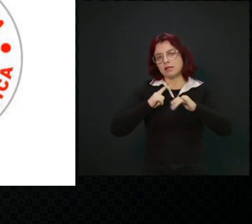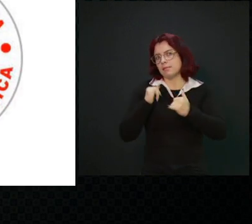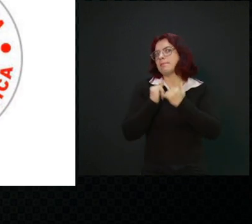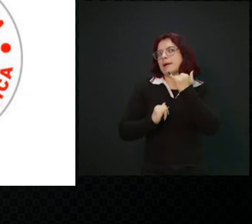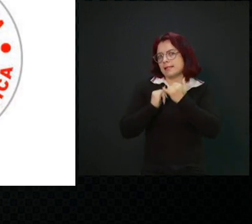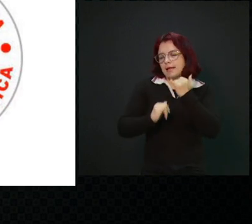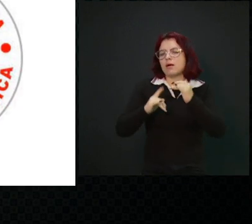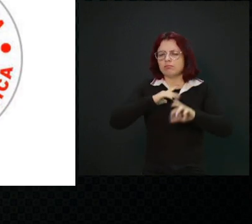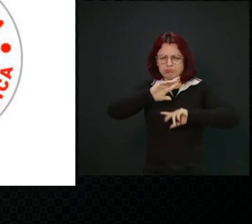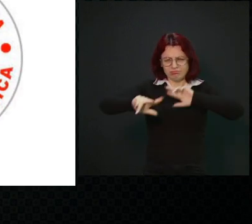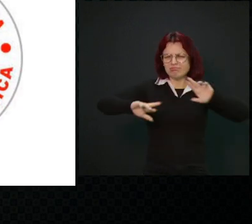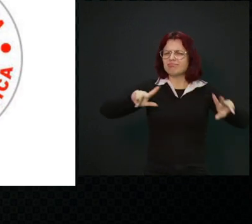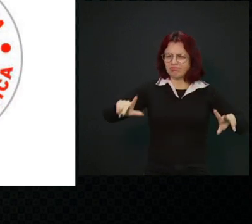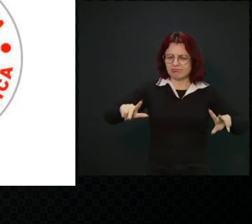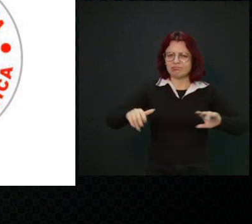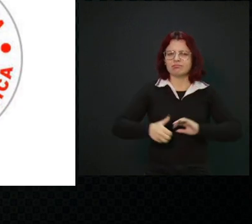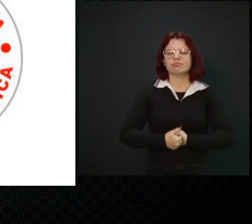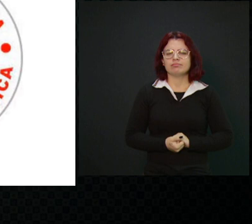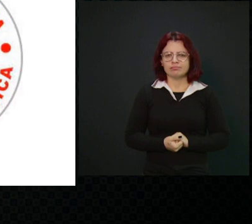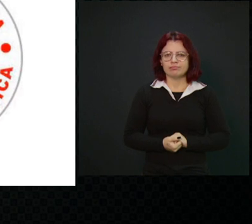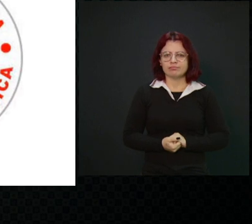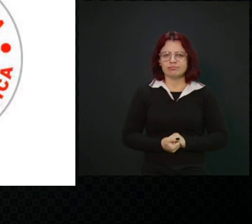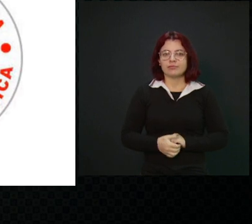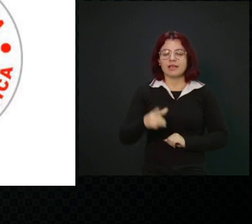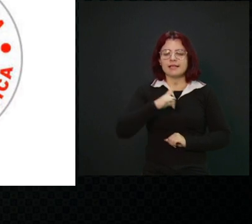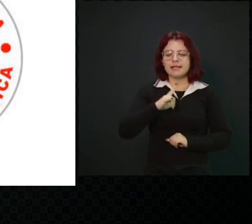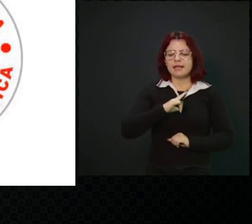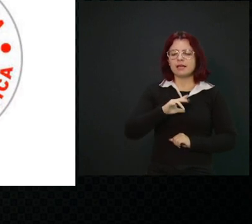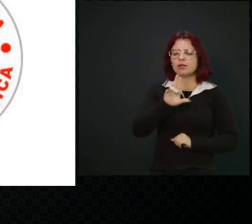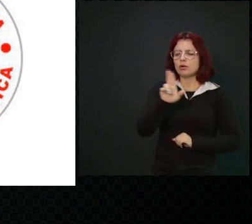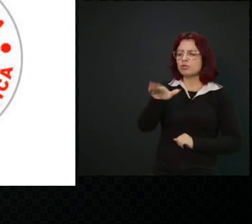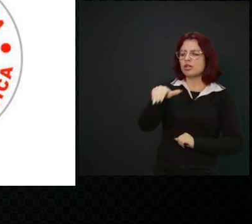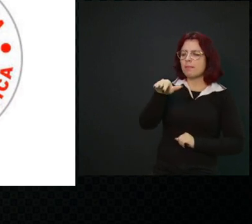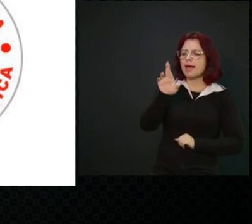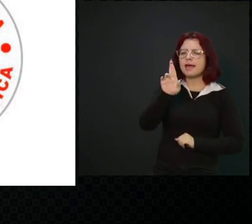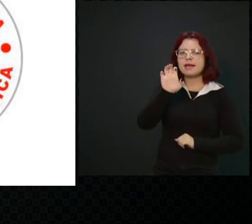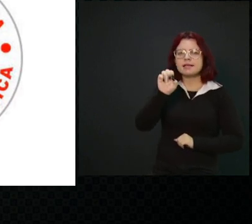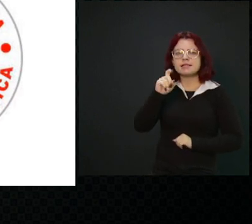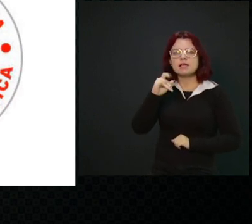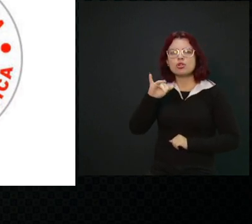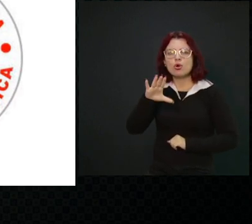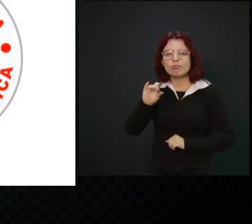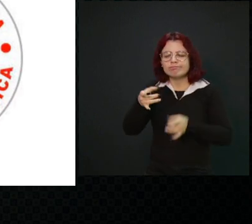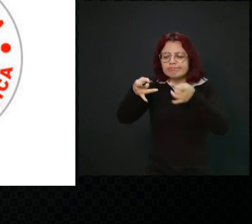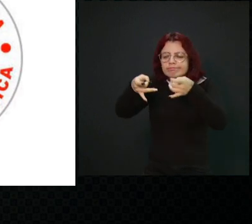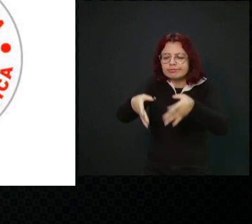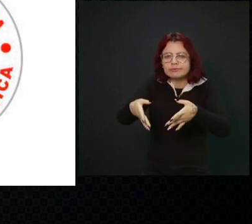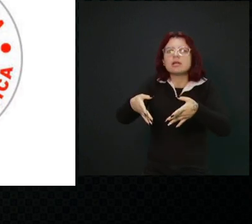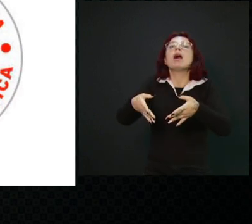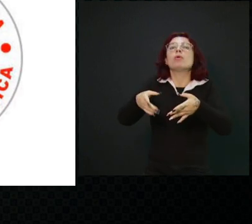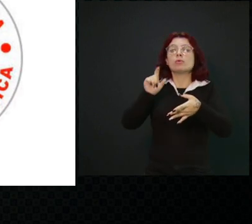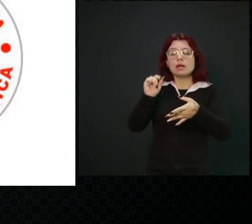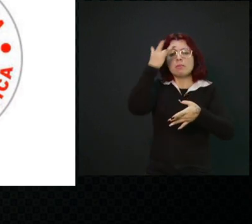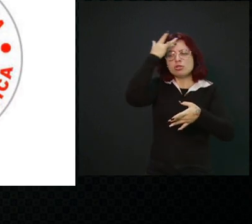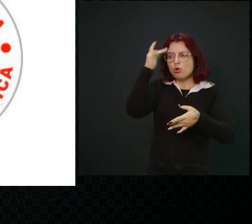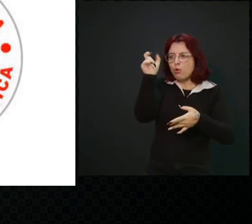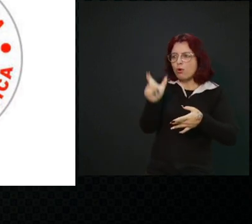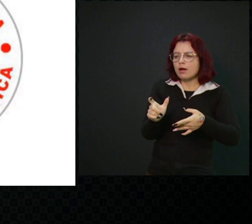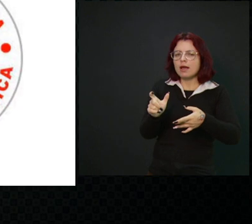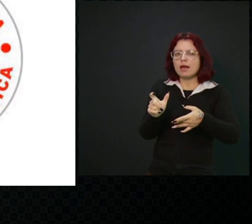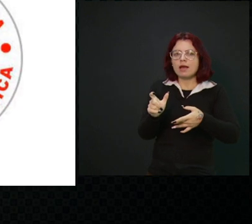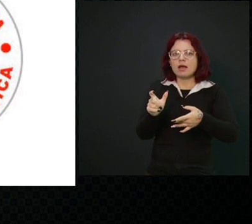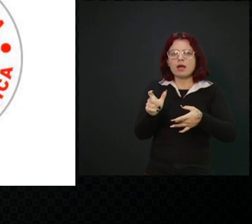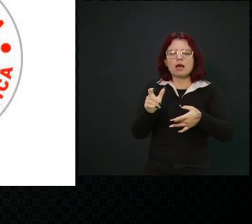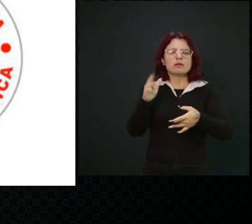temos várias pessoas com surdo de cegueira com resíduos. E muitas pessoas acreditam que um sujeito com surdo de cegueira não